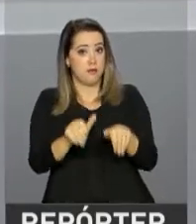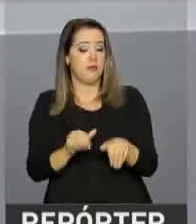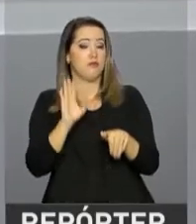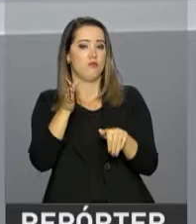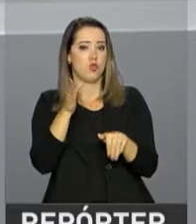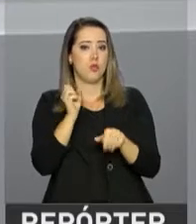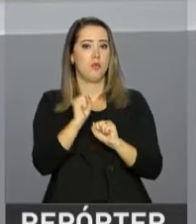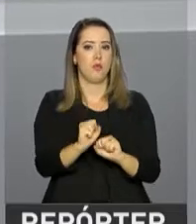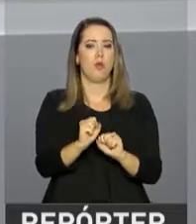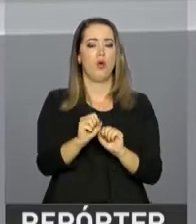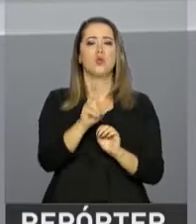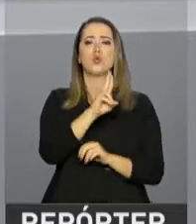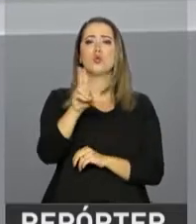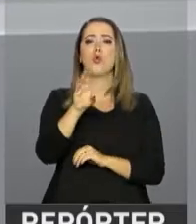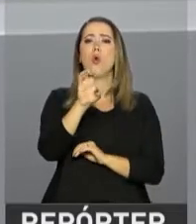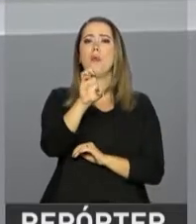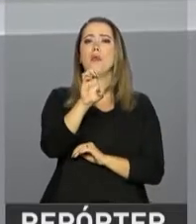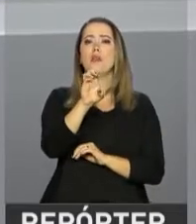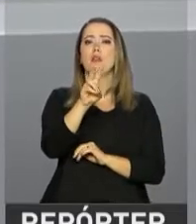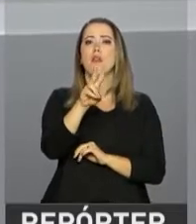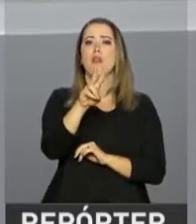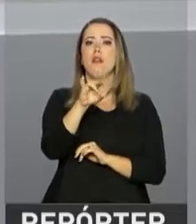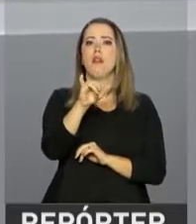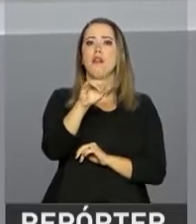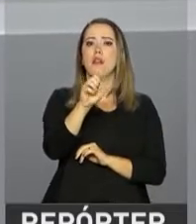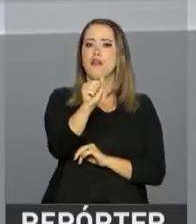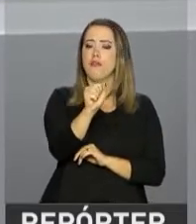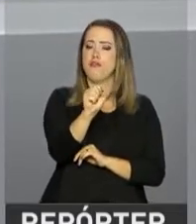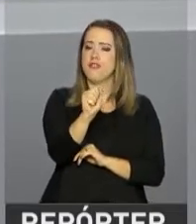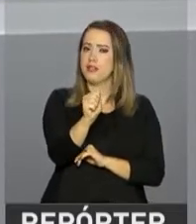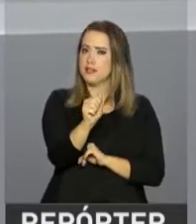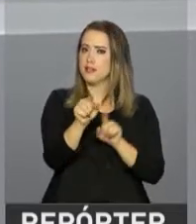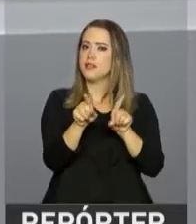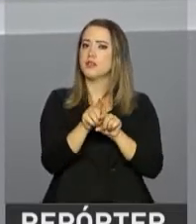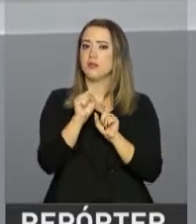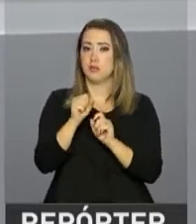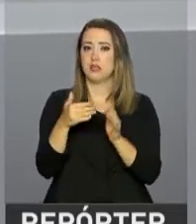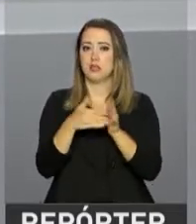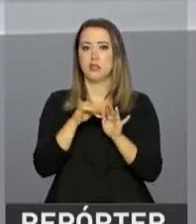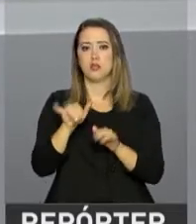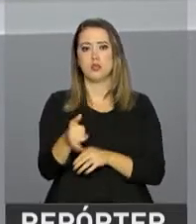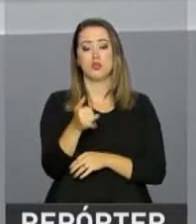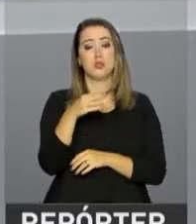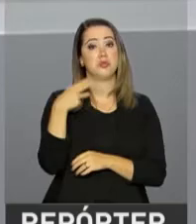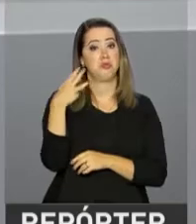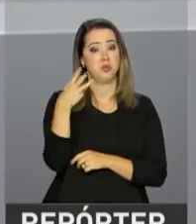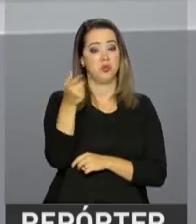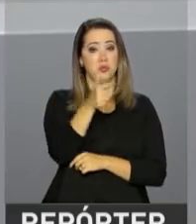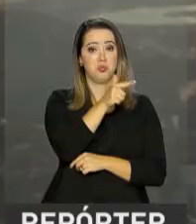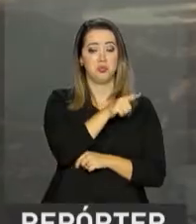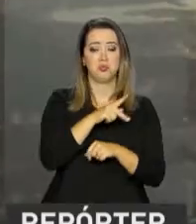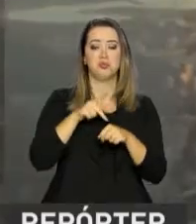o chamado e-visa. E até o final de janeiro, mais 3 países serão beneficiados com a novidade.